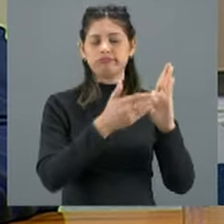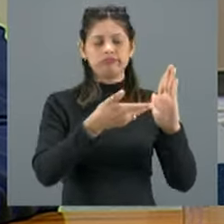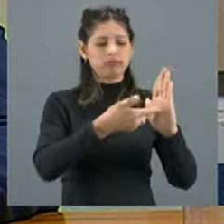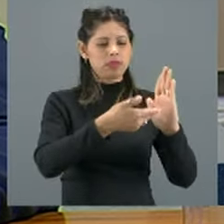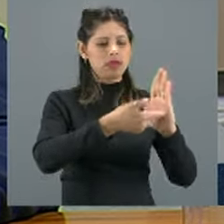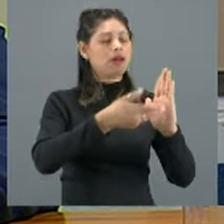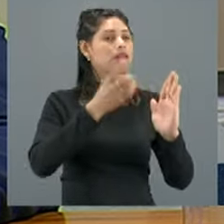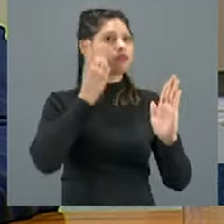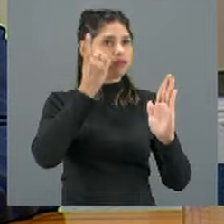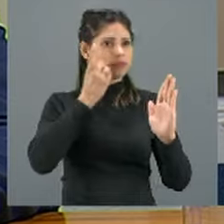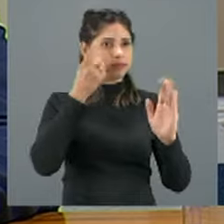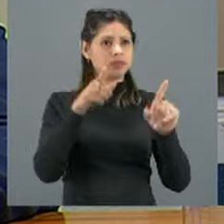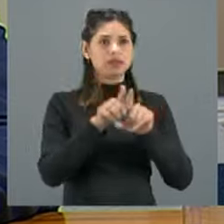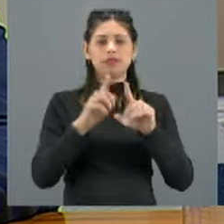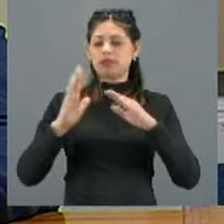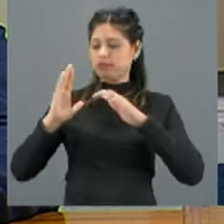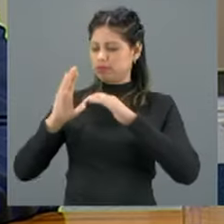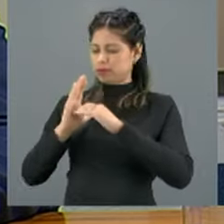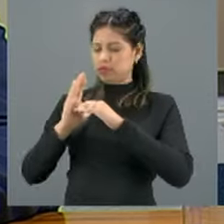em favor